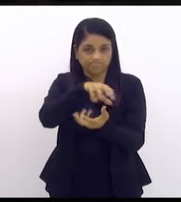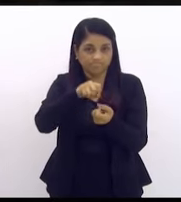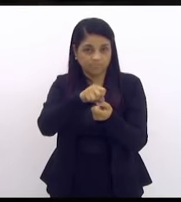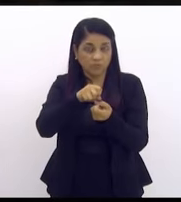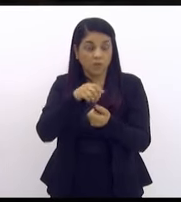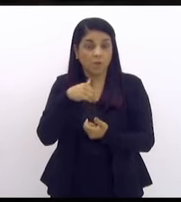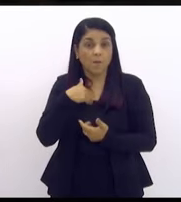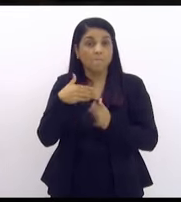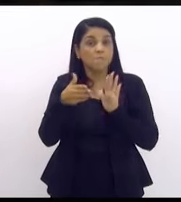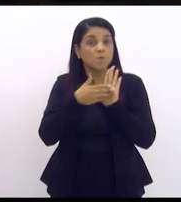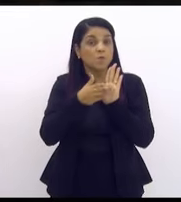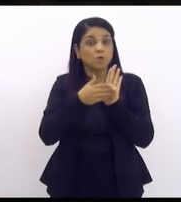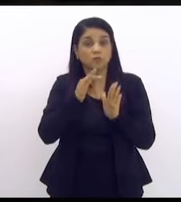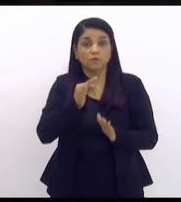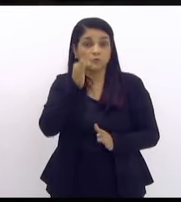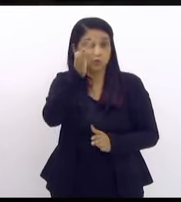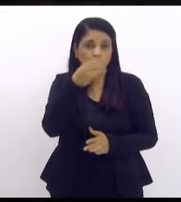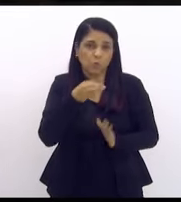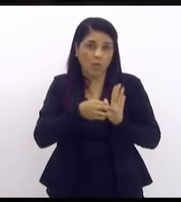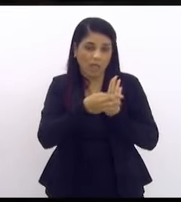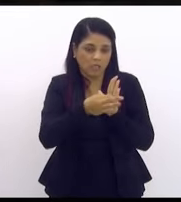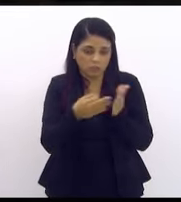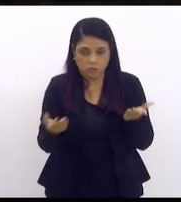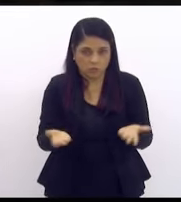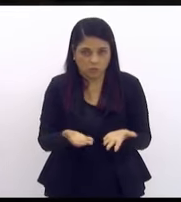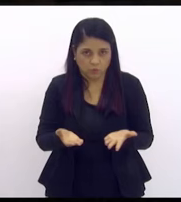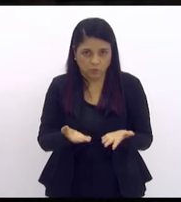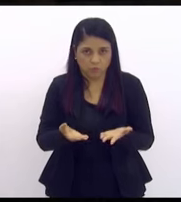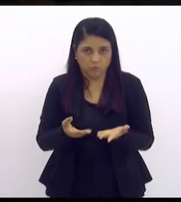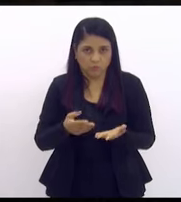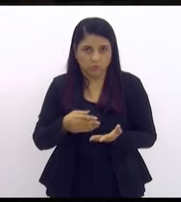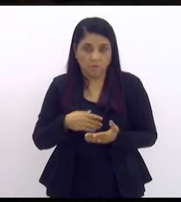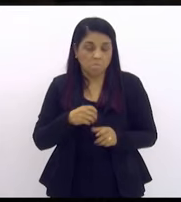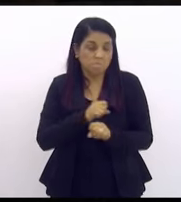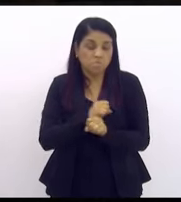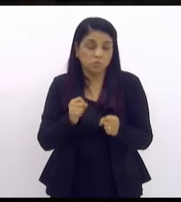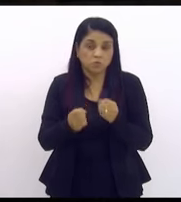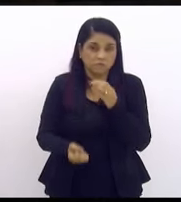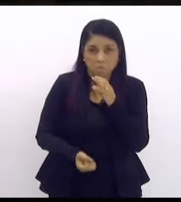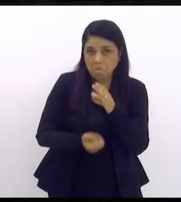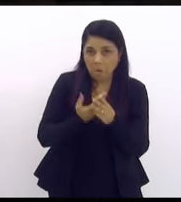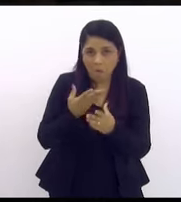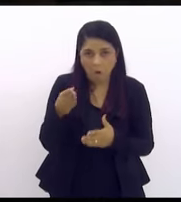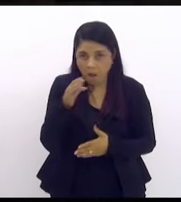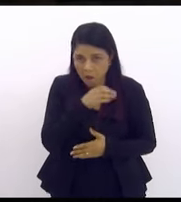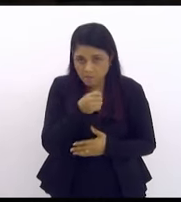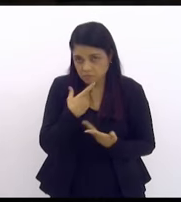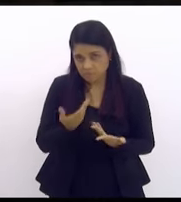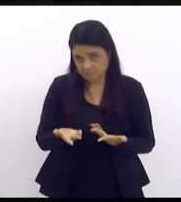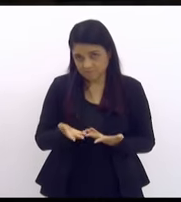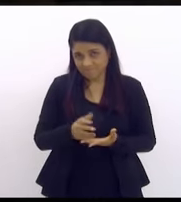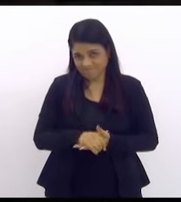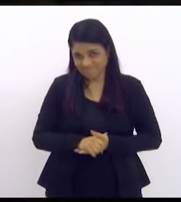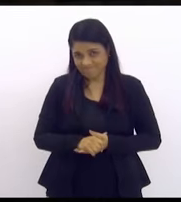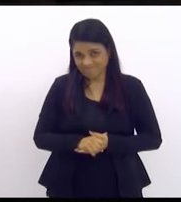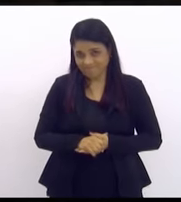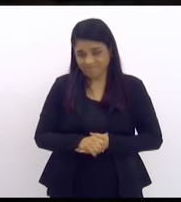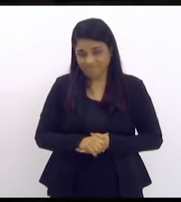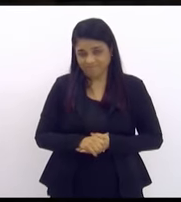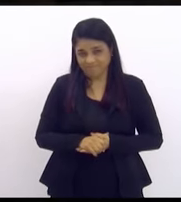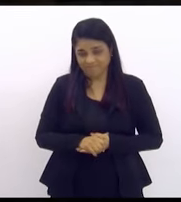crítica para o presente, porque não dá para construir isso da noite para o dia, porque se for da noite para o dia não é sério. E até